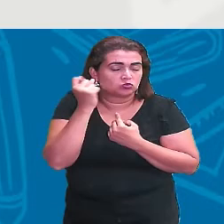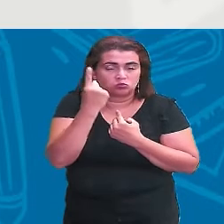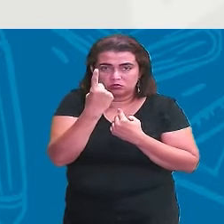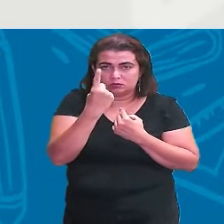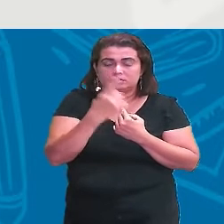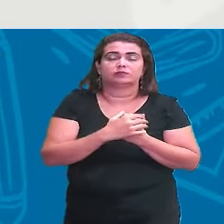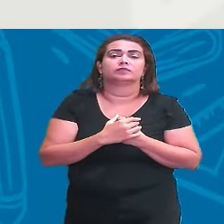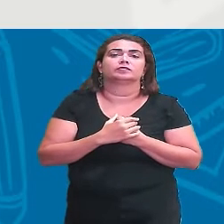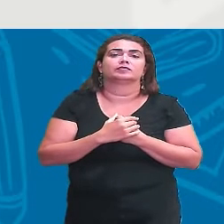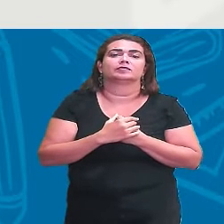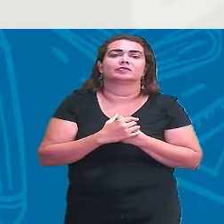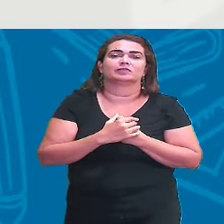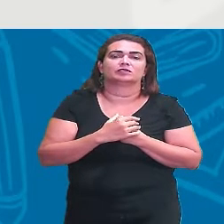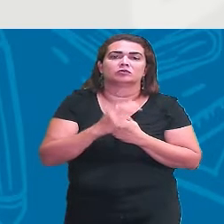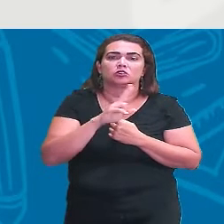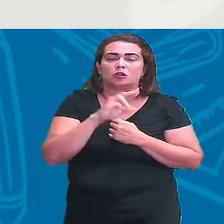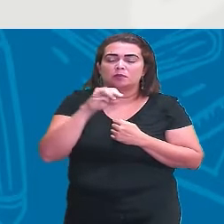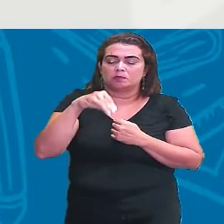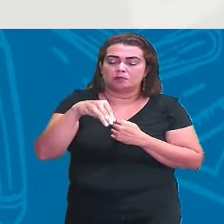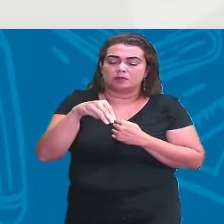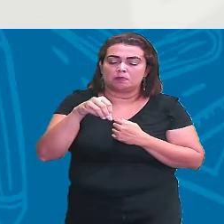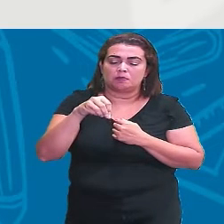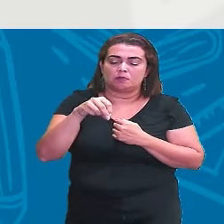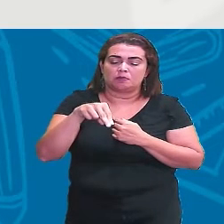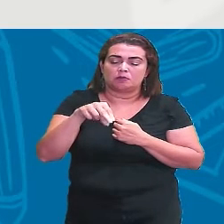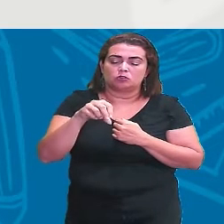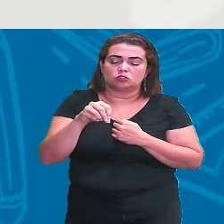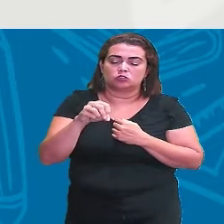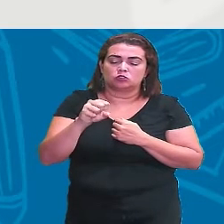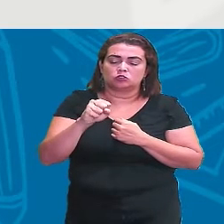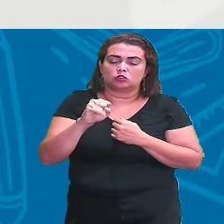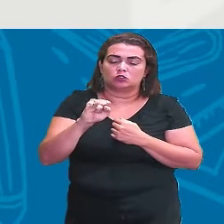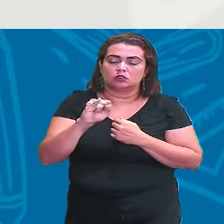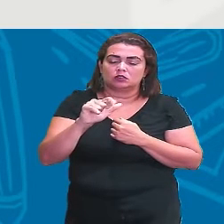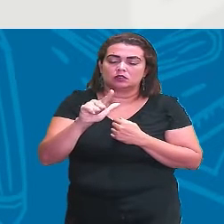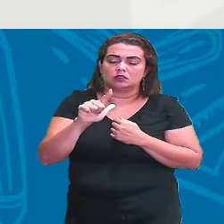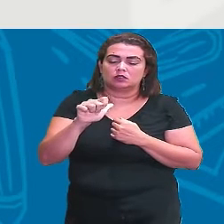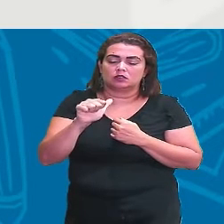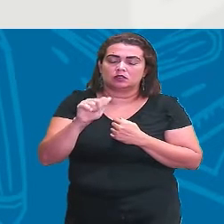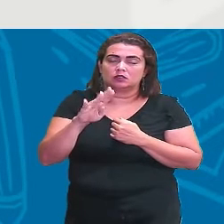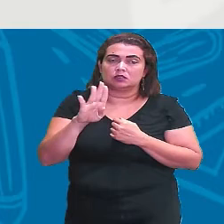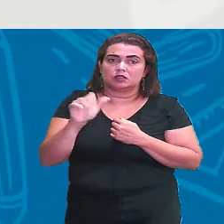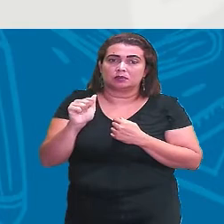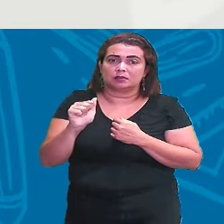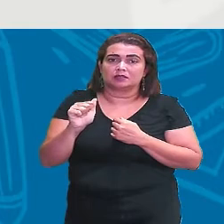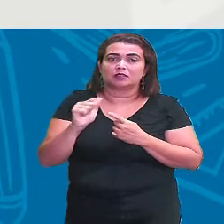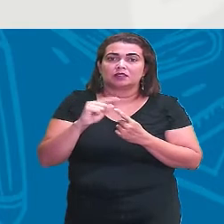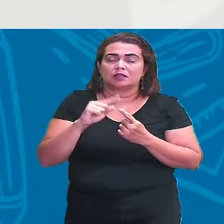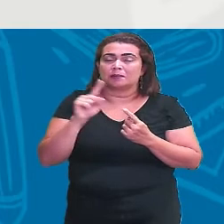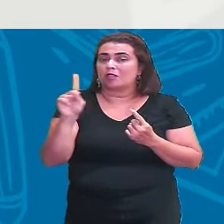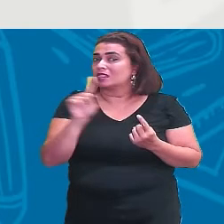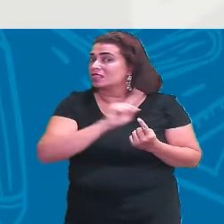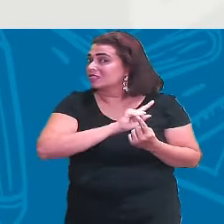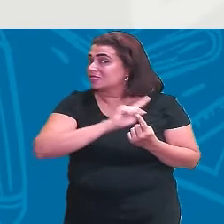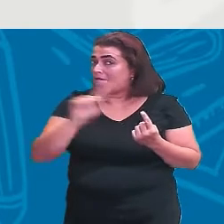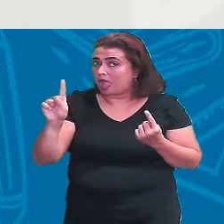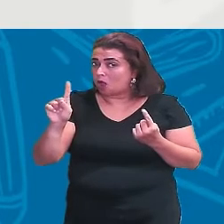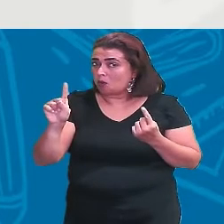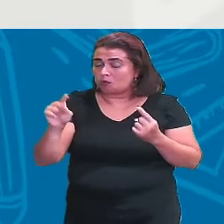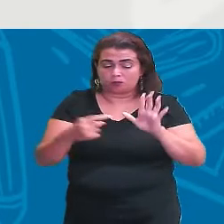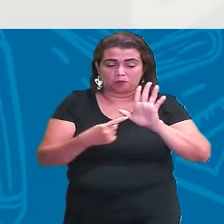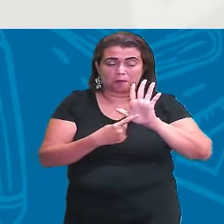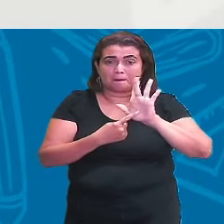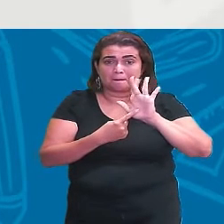monossílabas, tá? Como a palavra não. Outro exemplo, a palavra mão. Também a gente fala